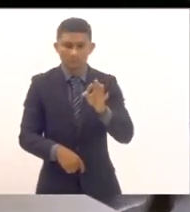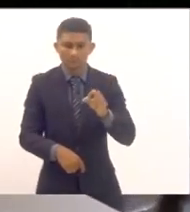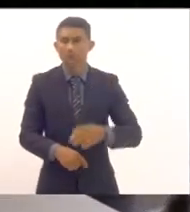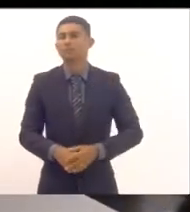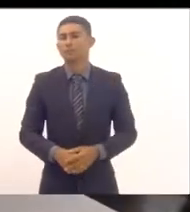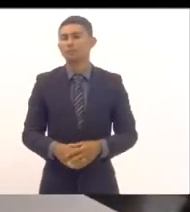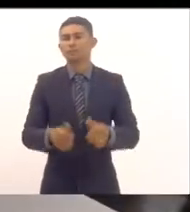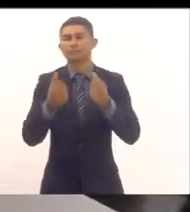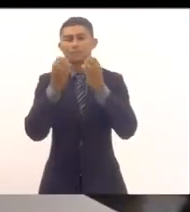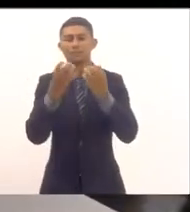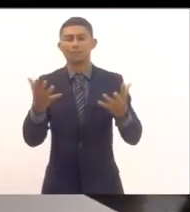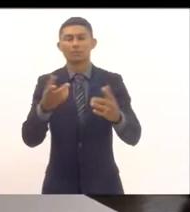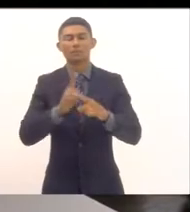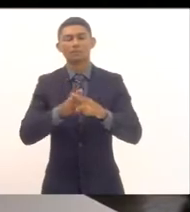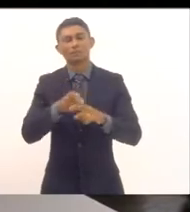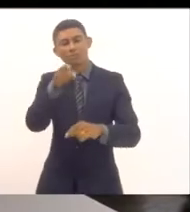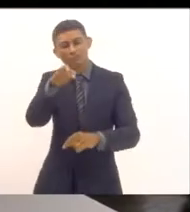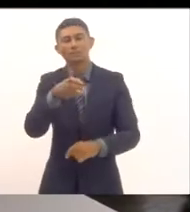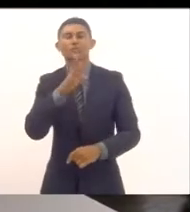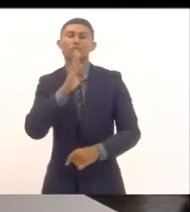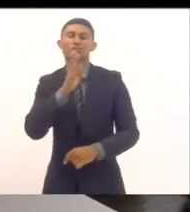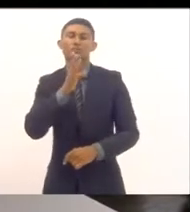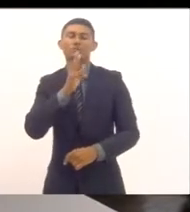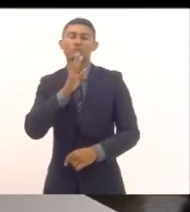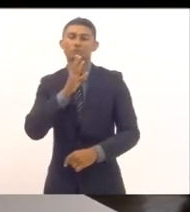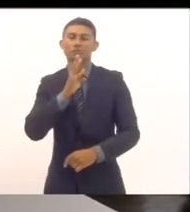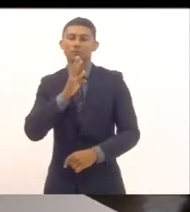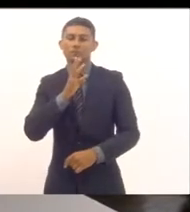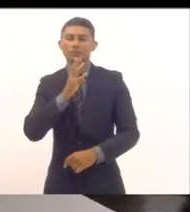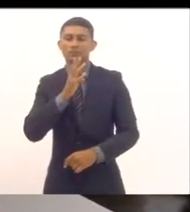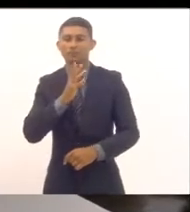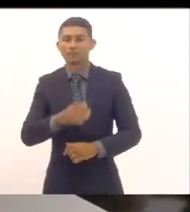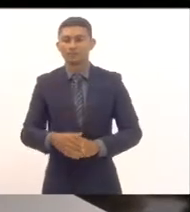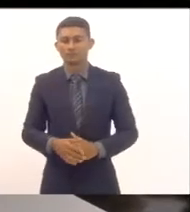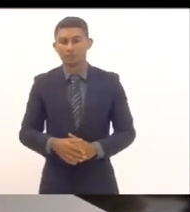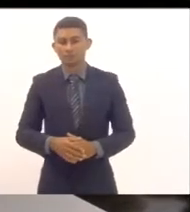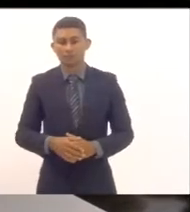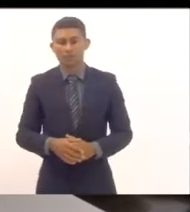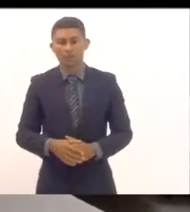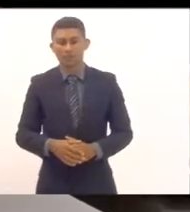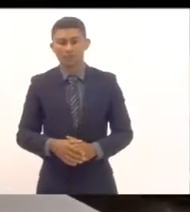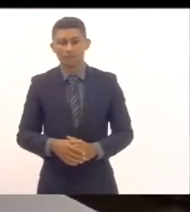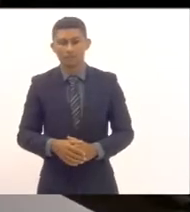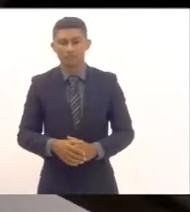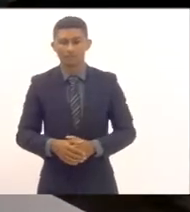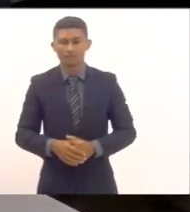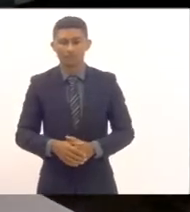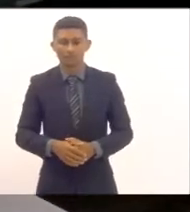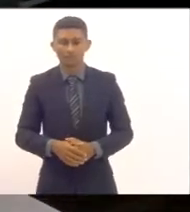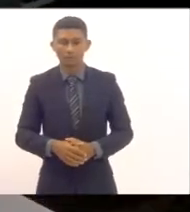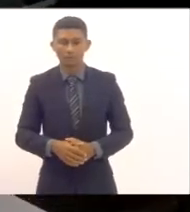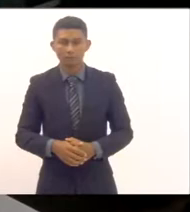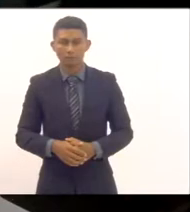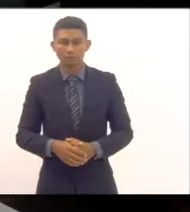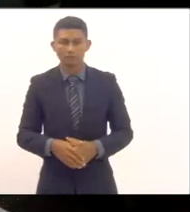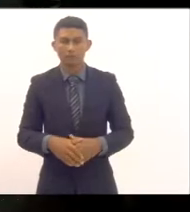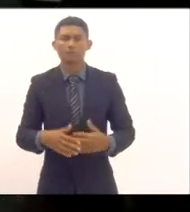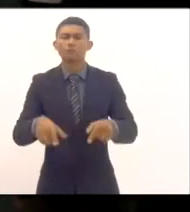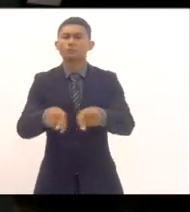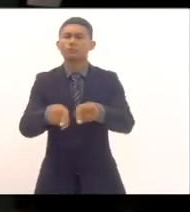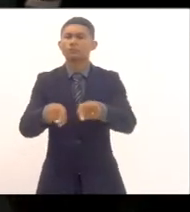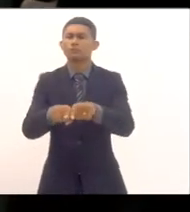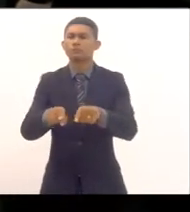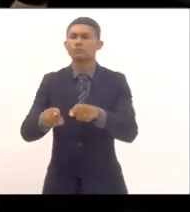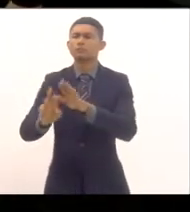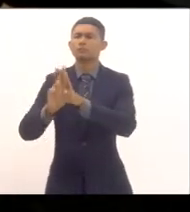Ah tá bom é que eu conheci você Oi Thaís é a da SuperVia